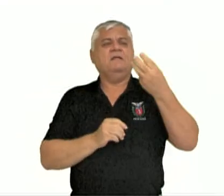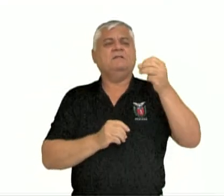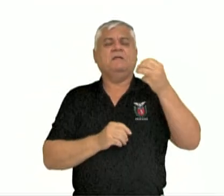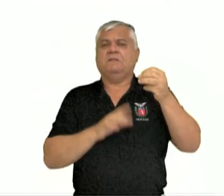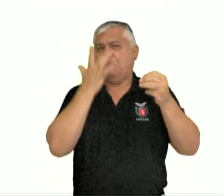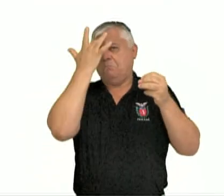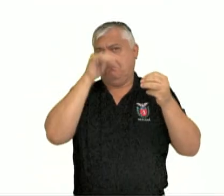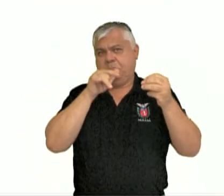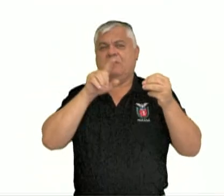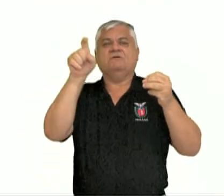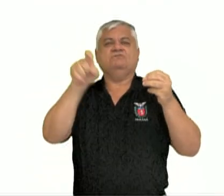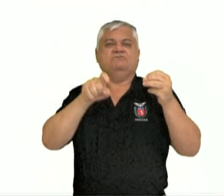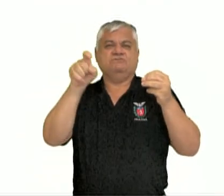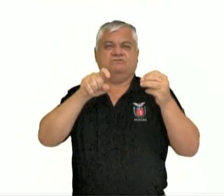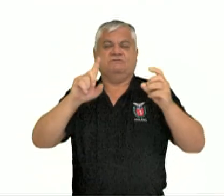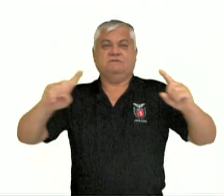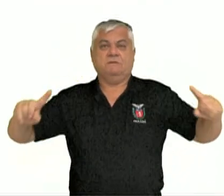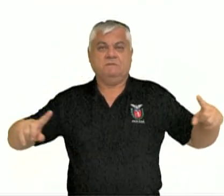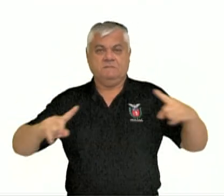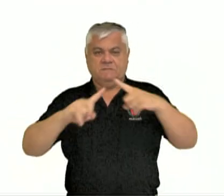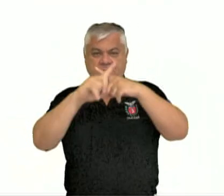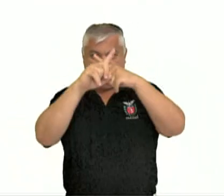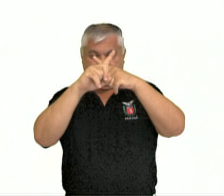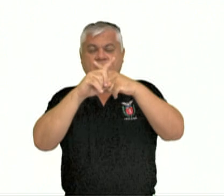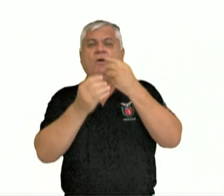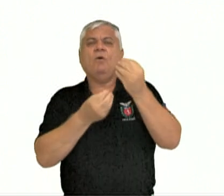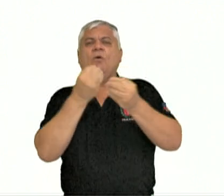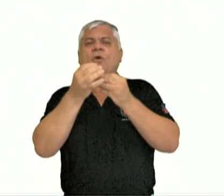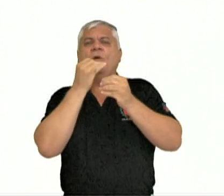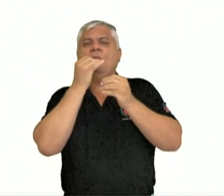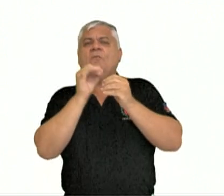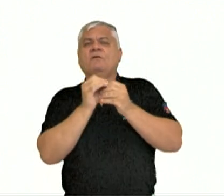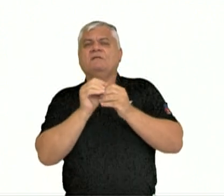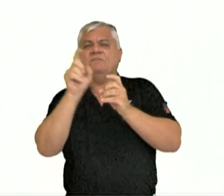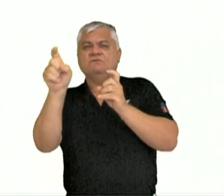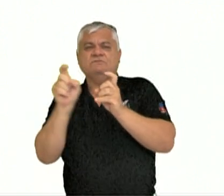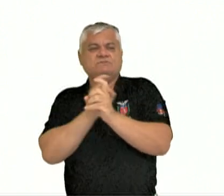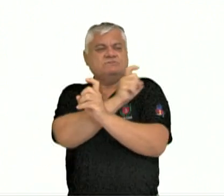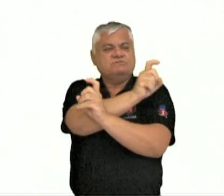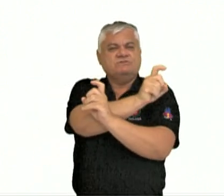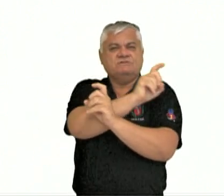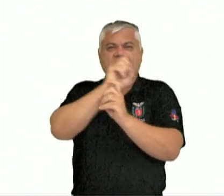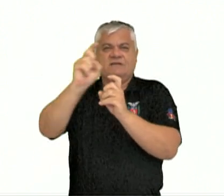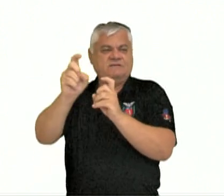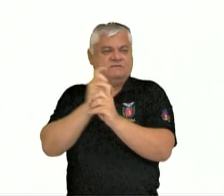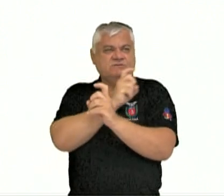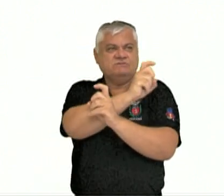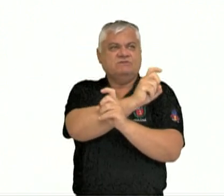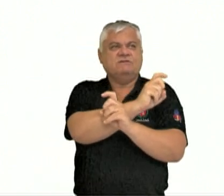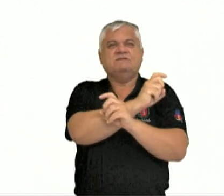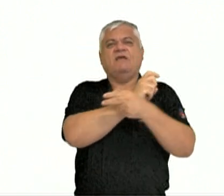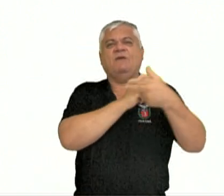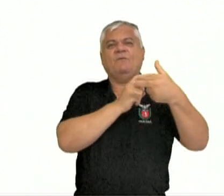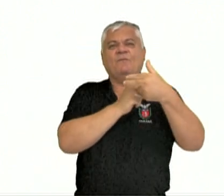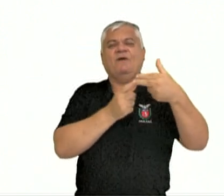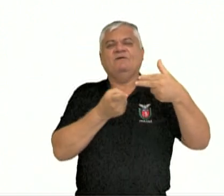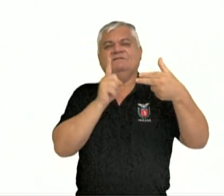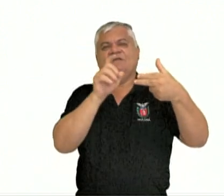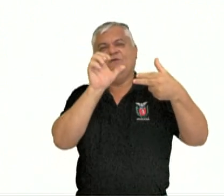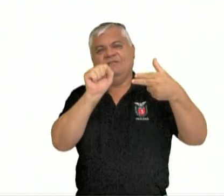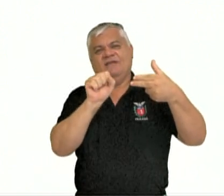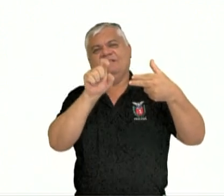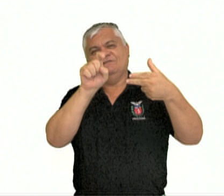sabe. Multiplicamos cruzado e vamos isolar o x, que vai ficar igual a π sobre